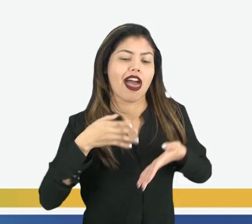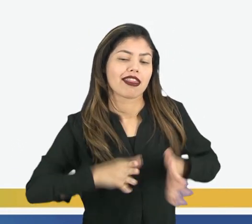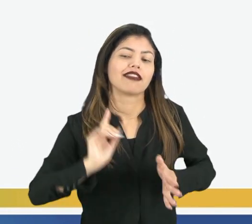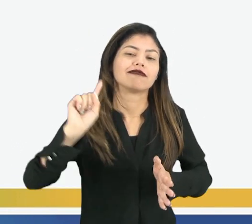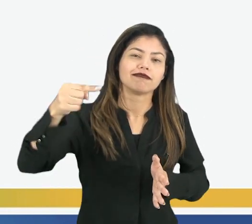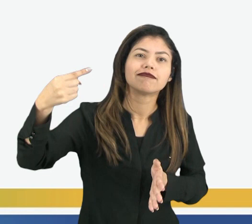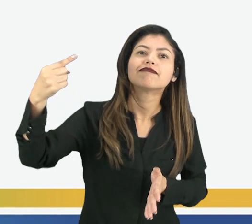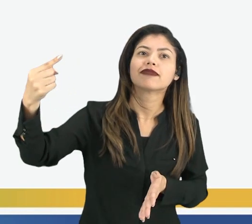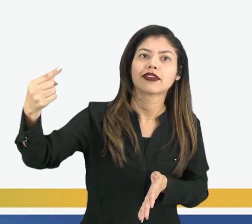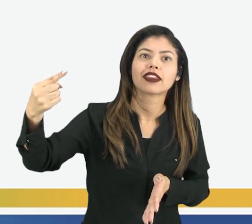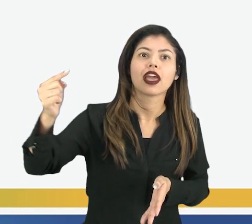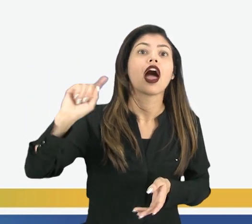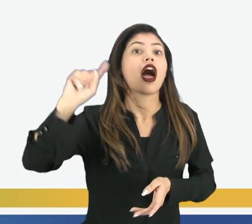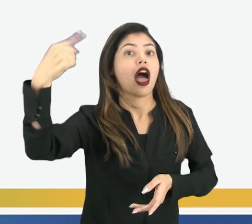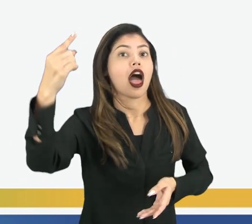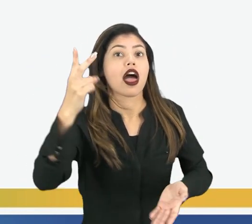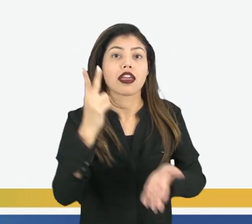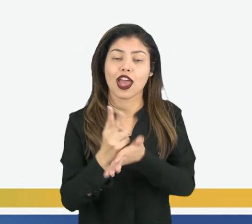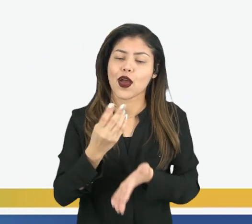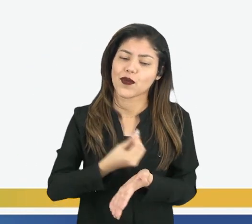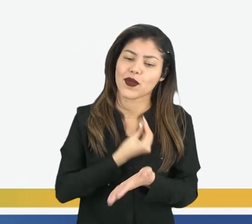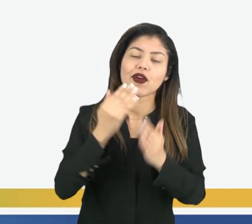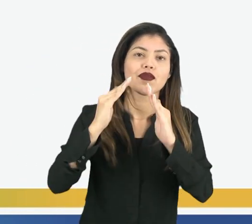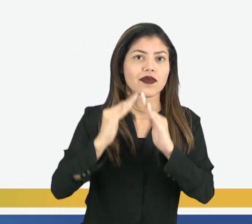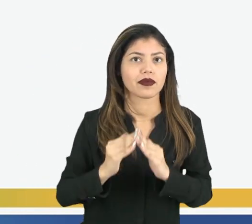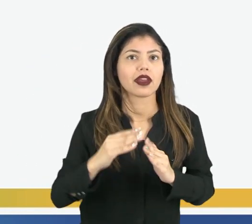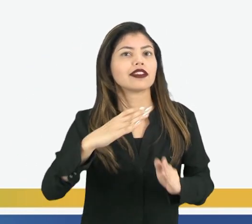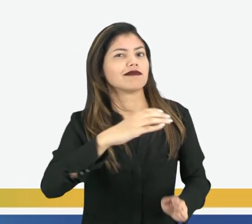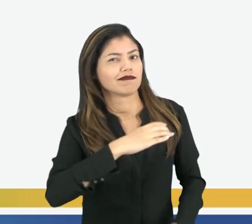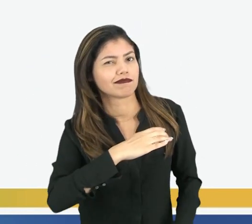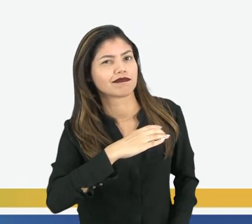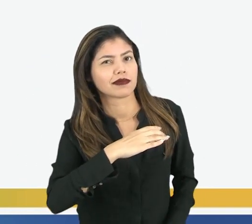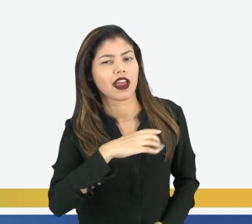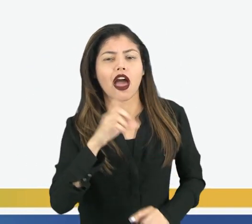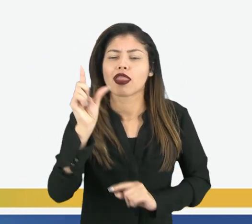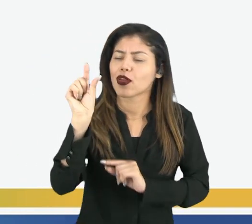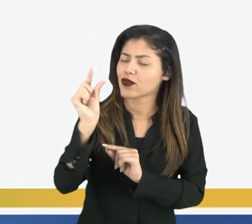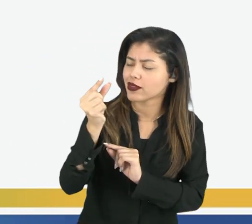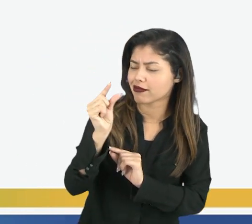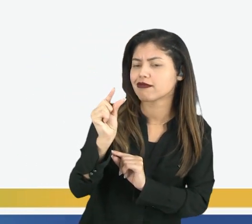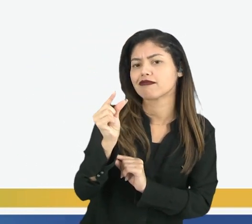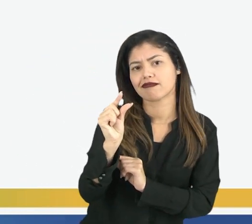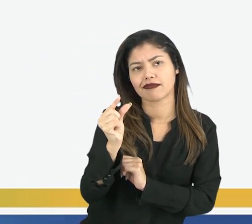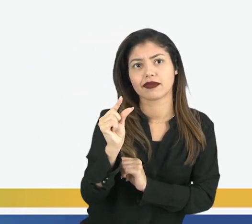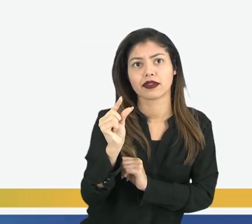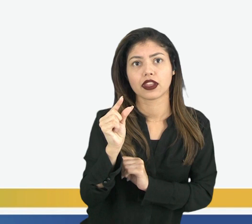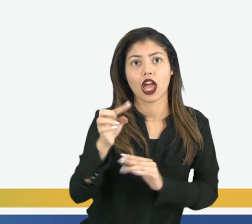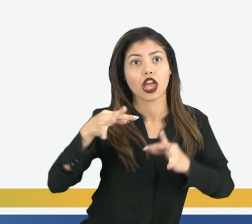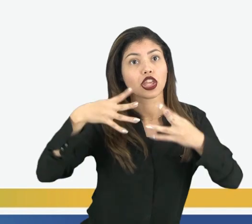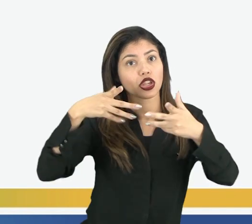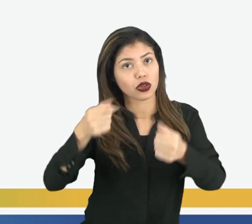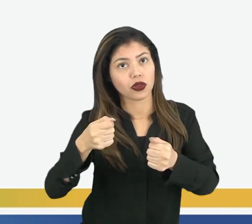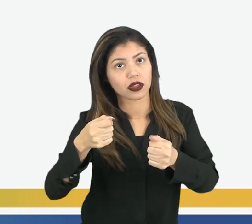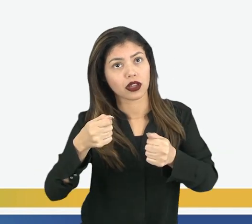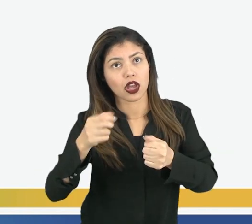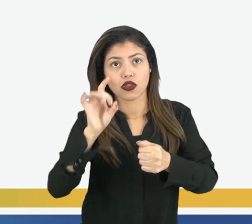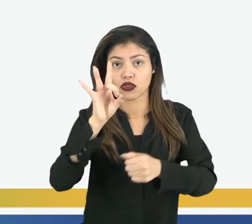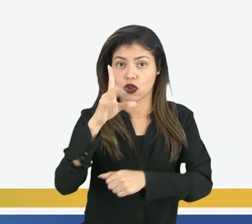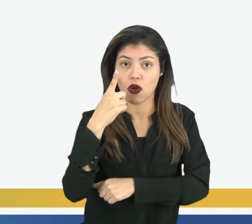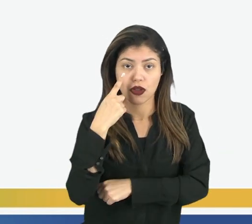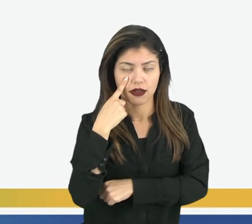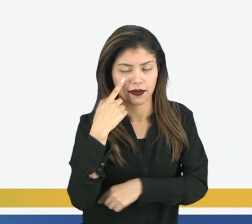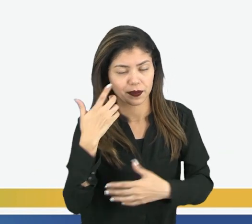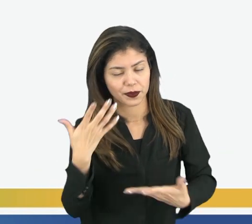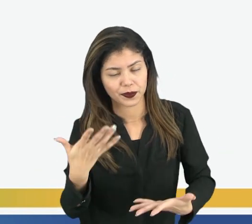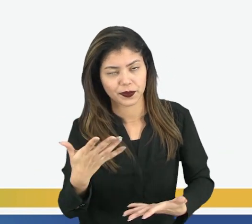nascido! Lá toda a vida pode morar, cidadezinha, tão pequenininha, que toda cabe num só olhar.